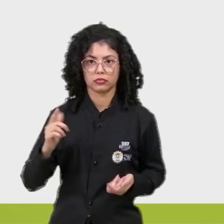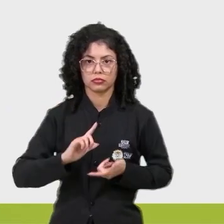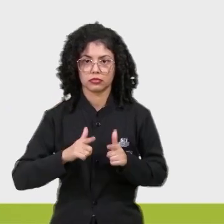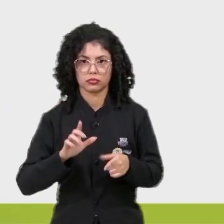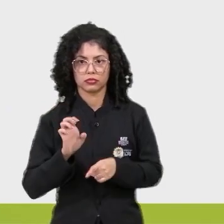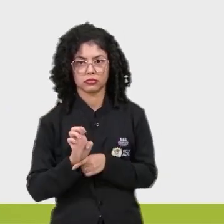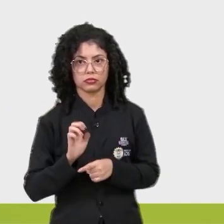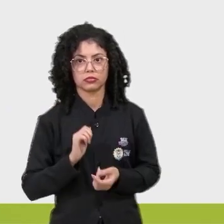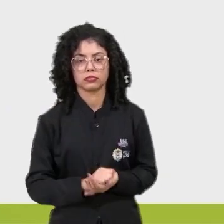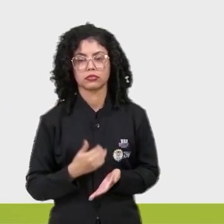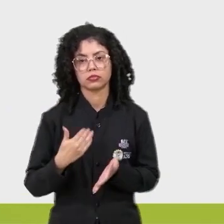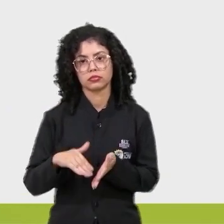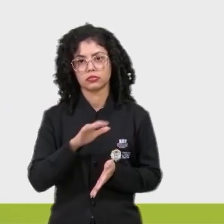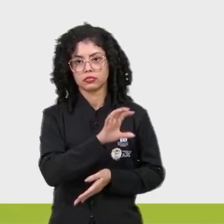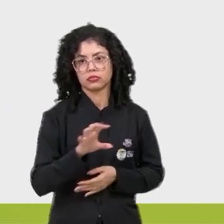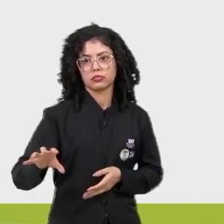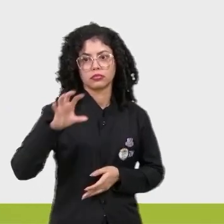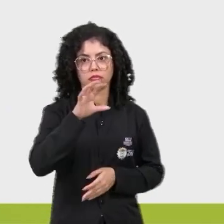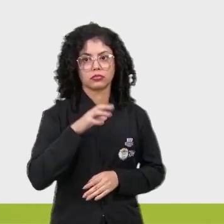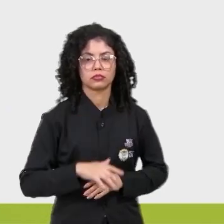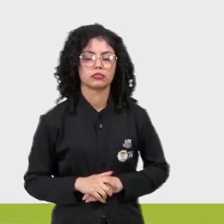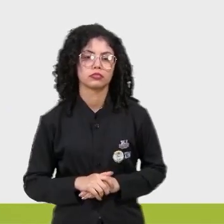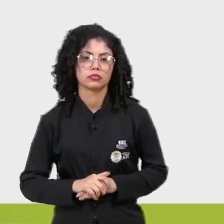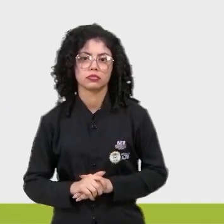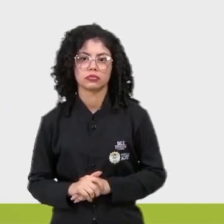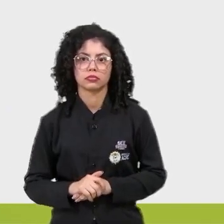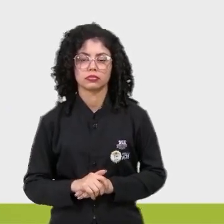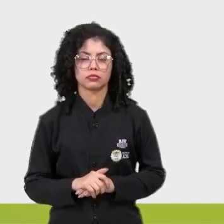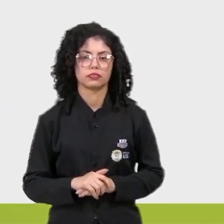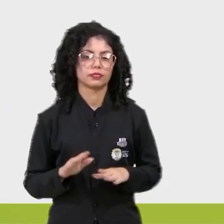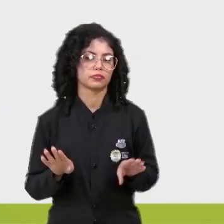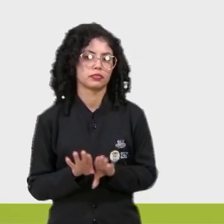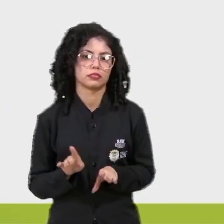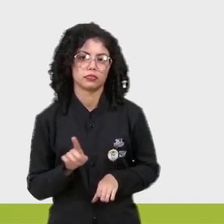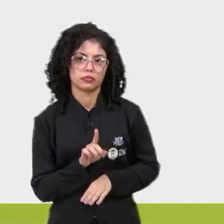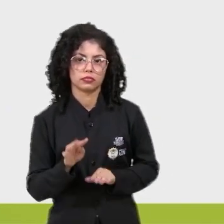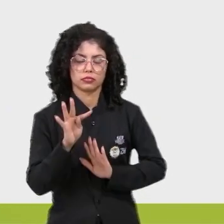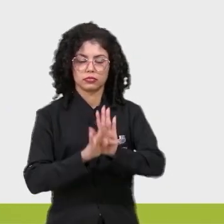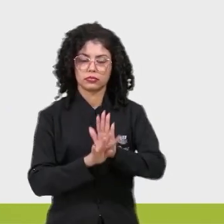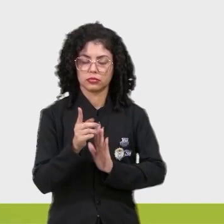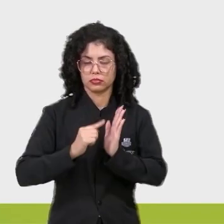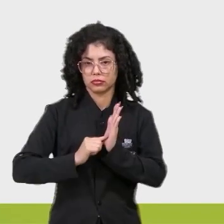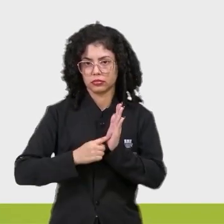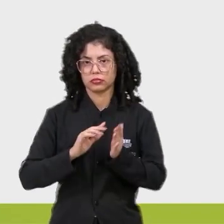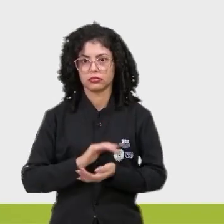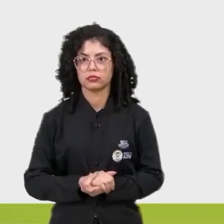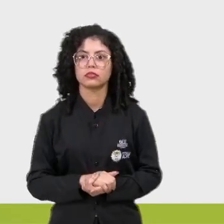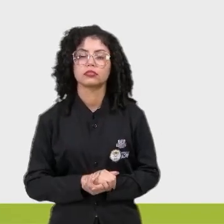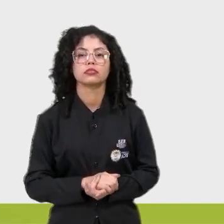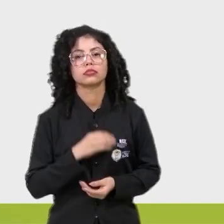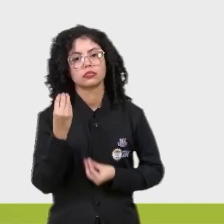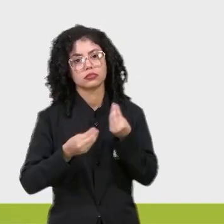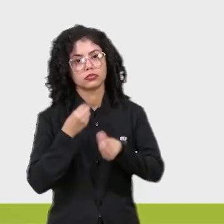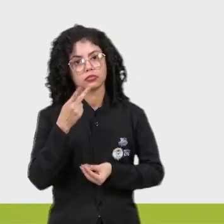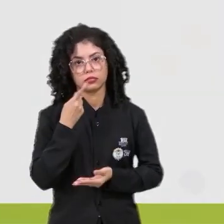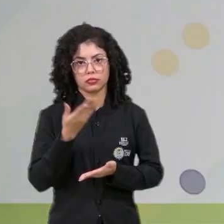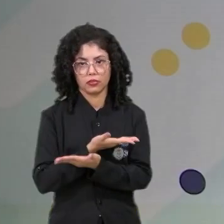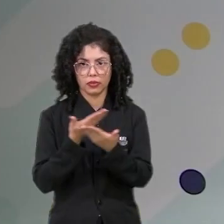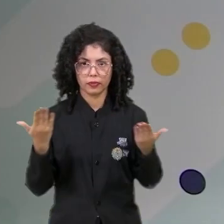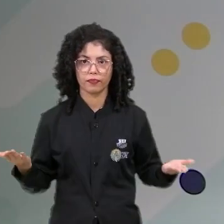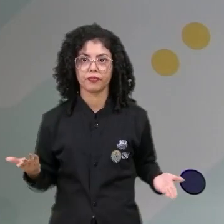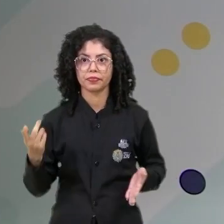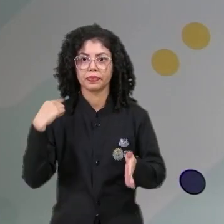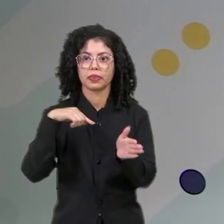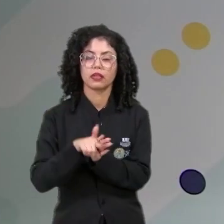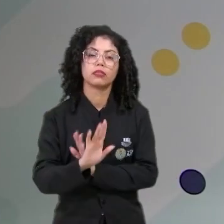E, redefinição de regiões administrativas? Também não, o texto não aponta isso, tá? Então, como eu falei para vocês, essa é